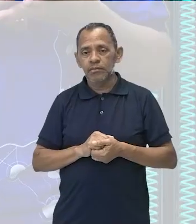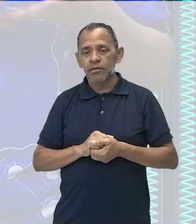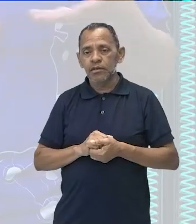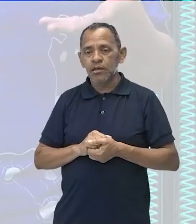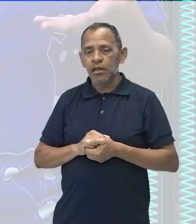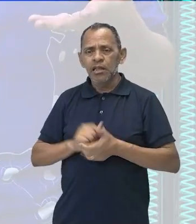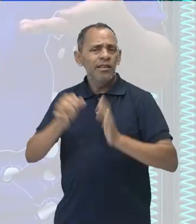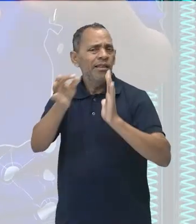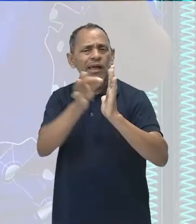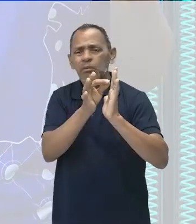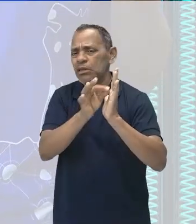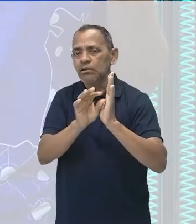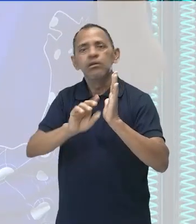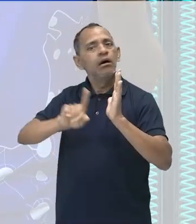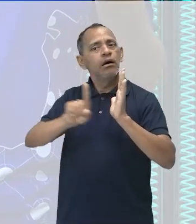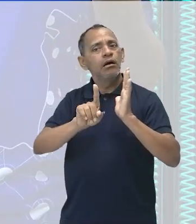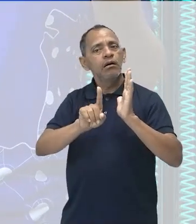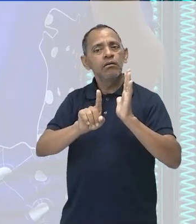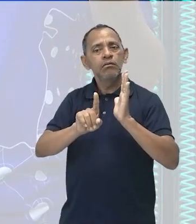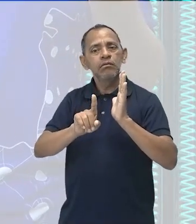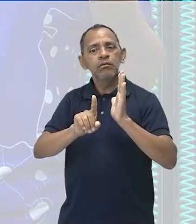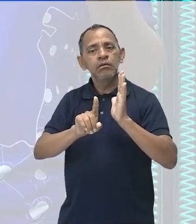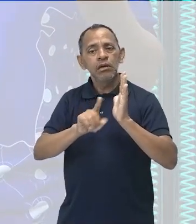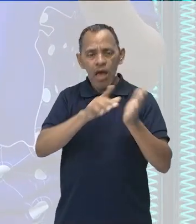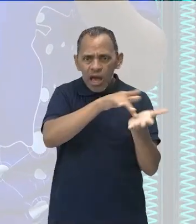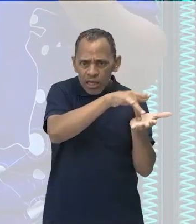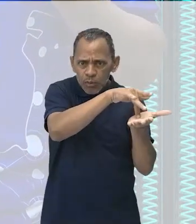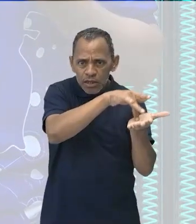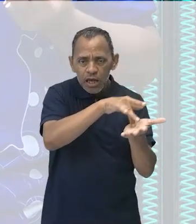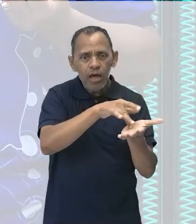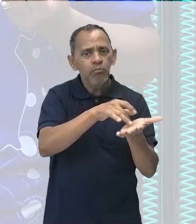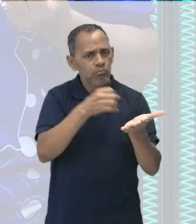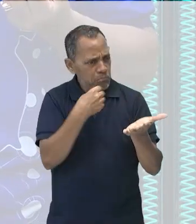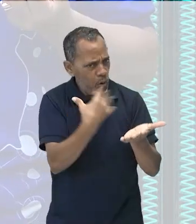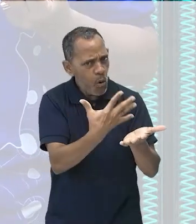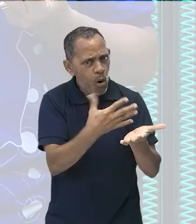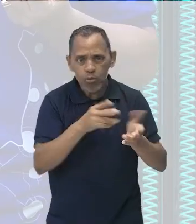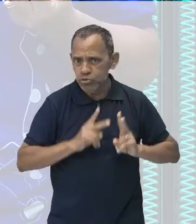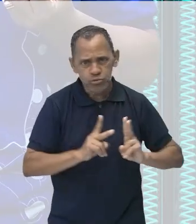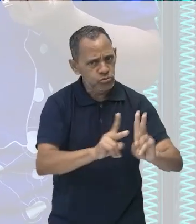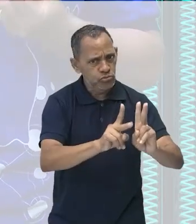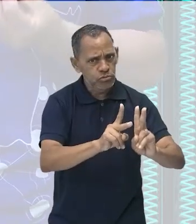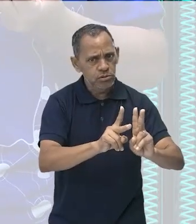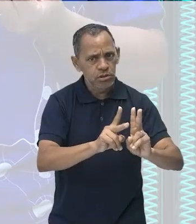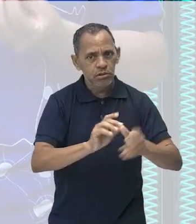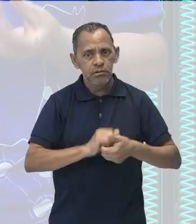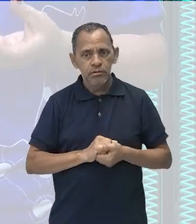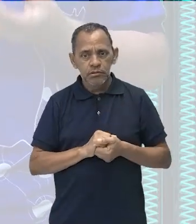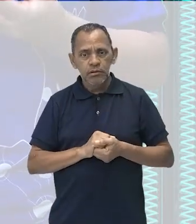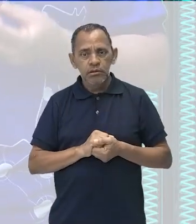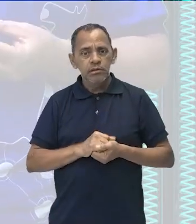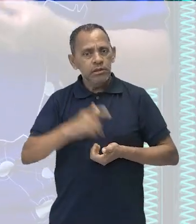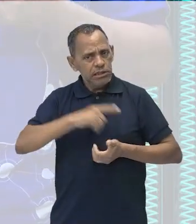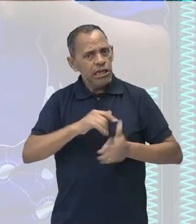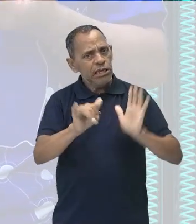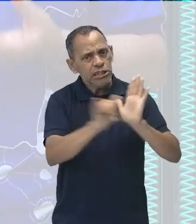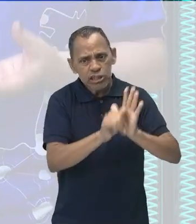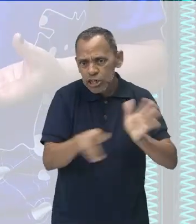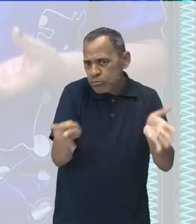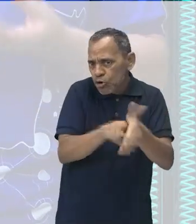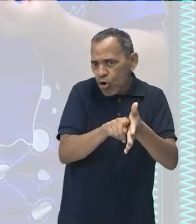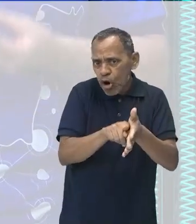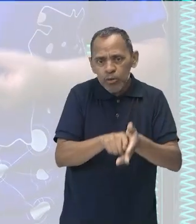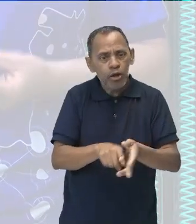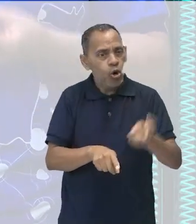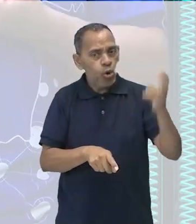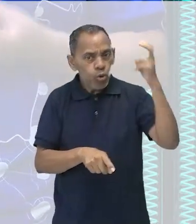não eliminando o que nós temos do balé clássico. Não, ele permanece porque ele tem a sua identidade, ele tem a sua